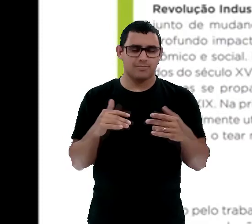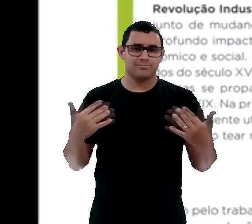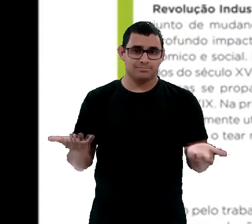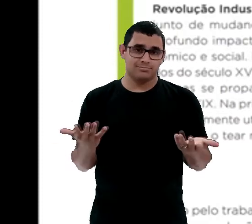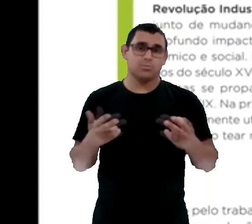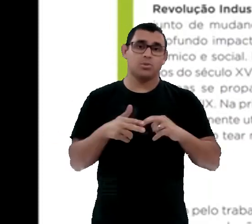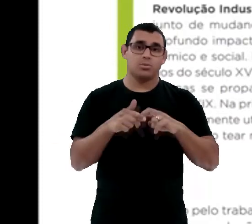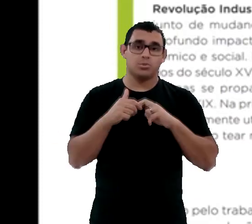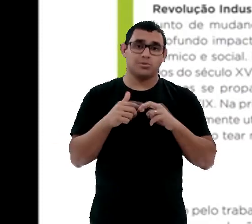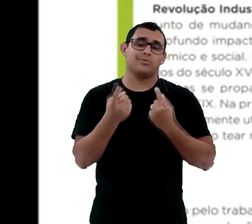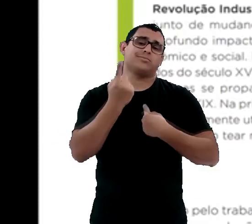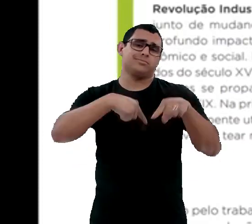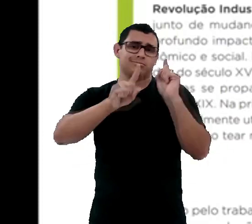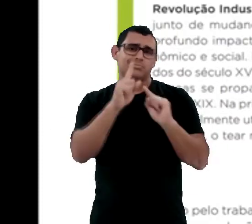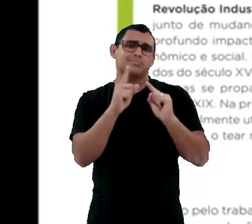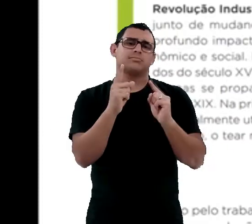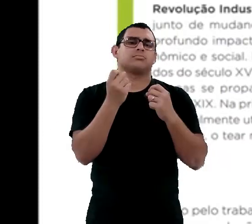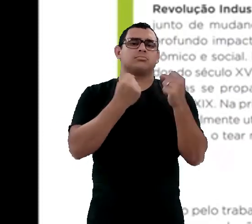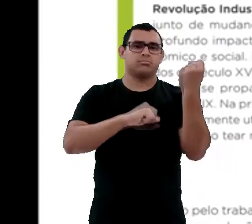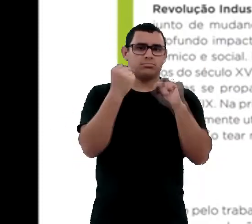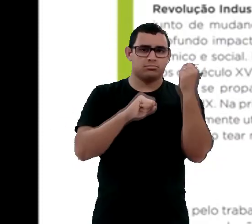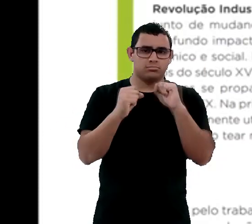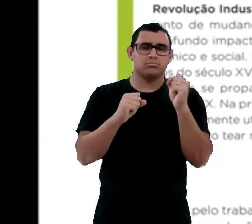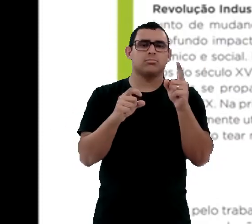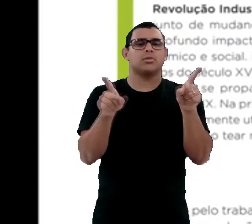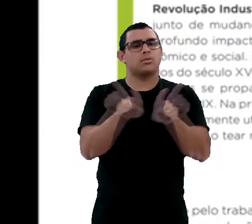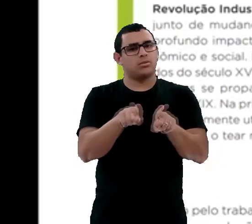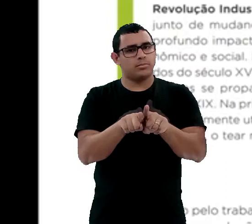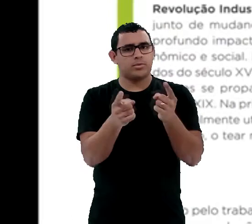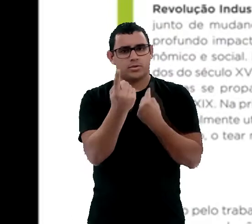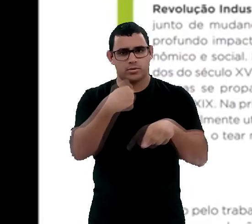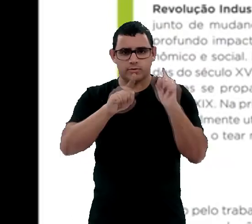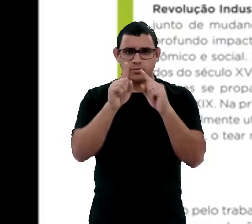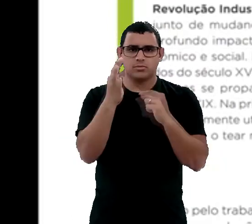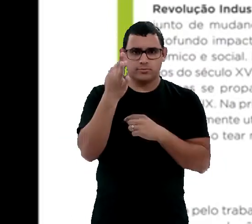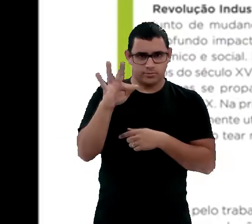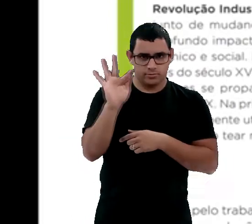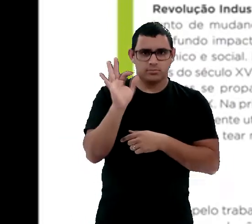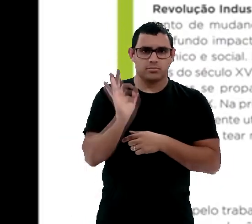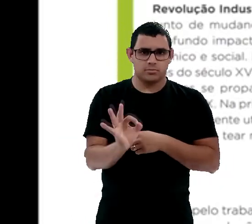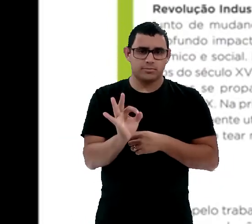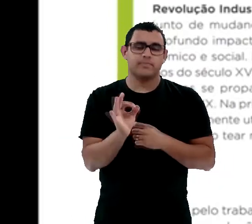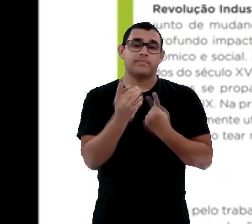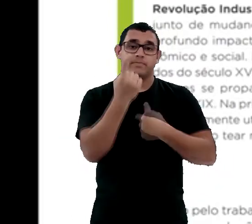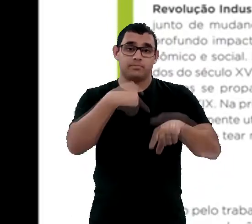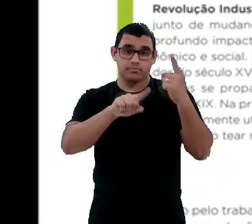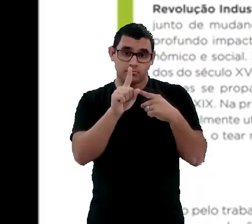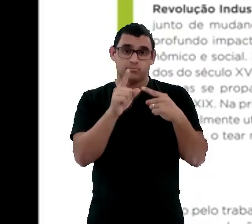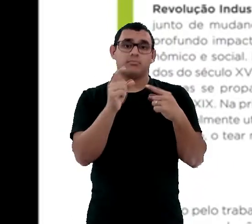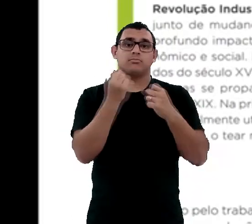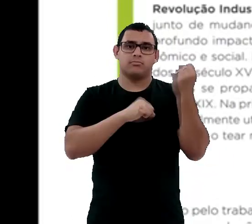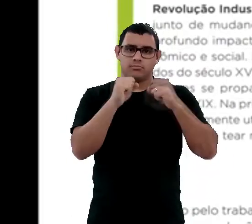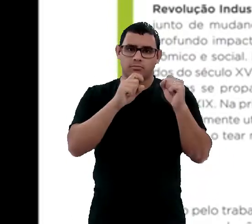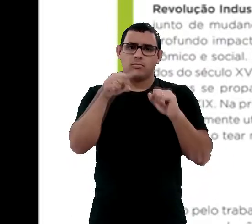trabalho. Foram influenciados pela Revolução Industrial e também pela Revolução Francesa. Como a